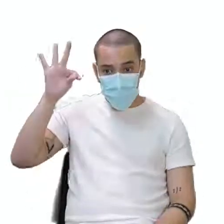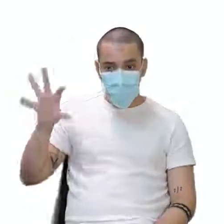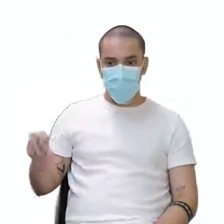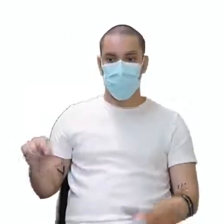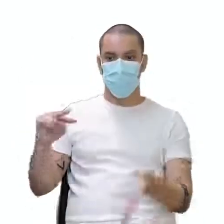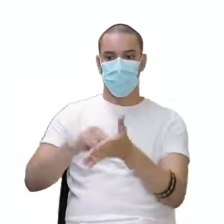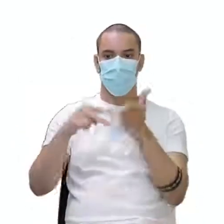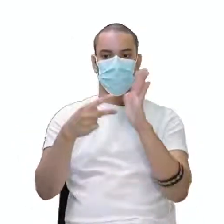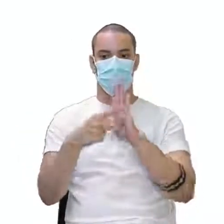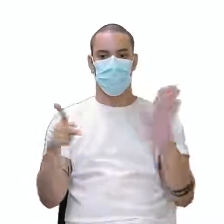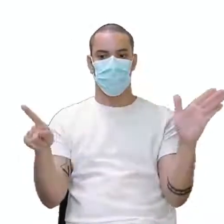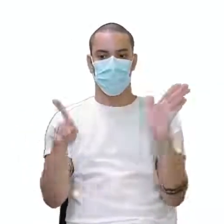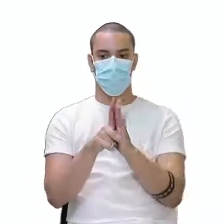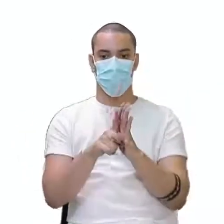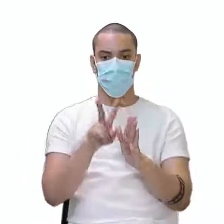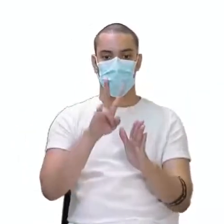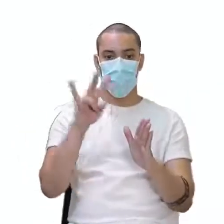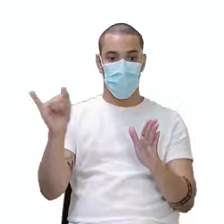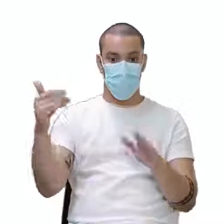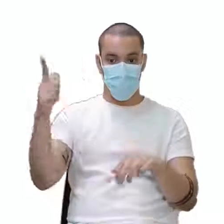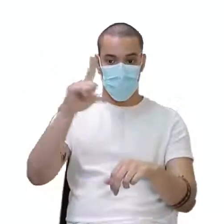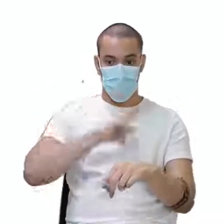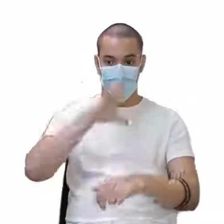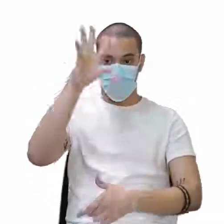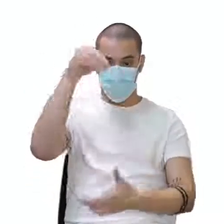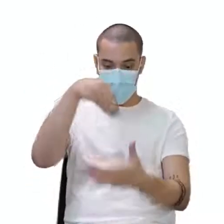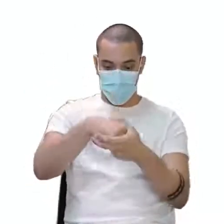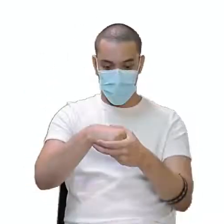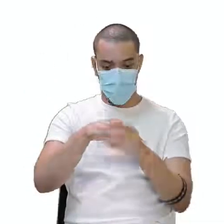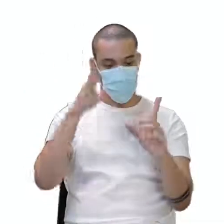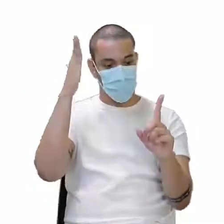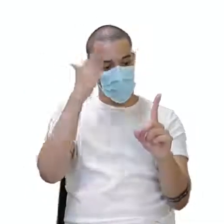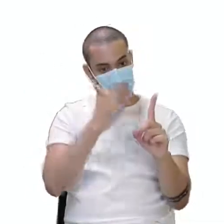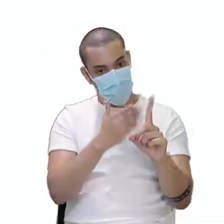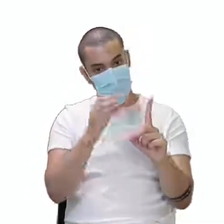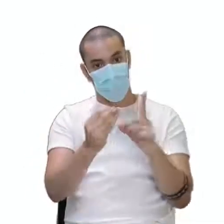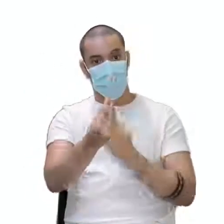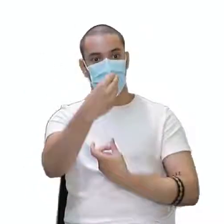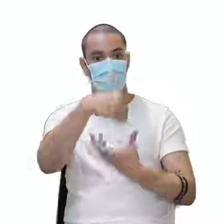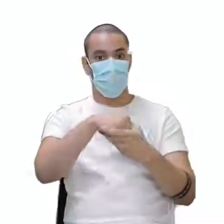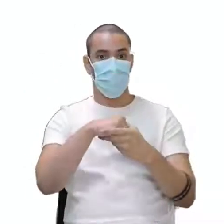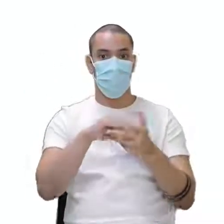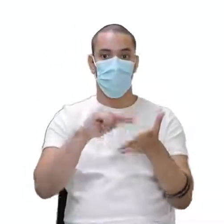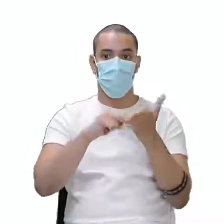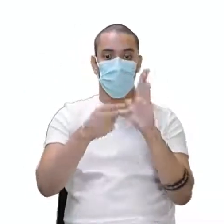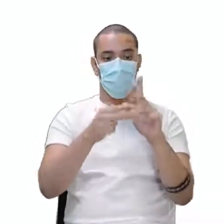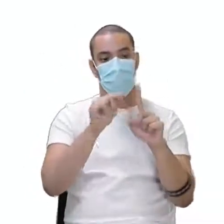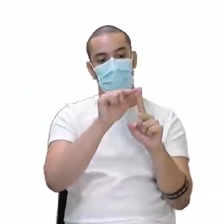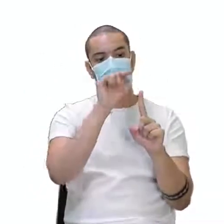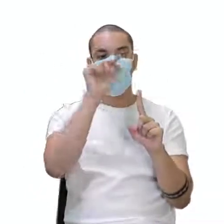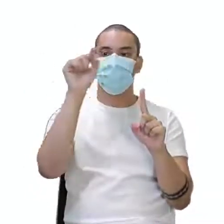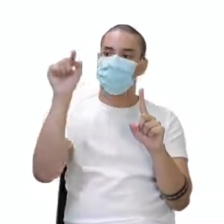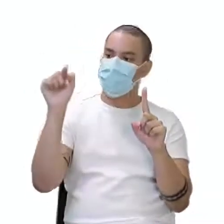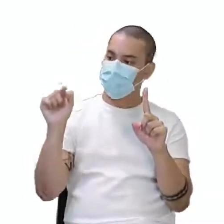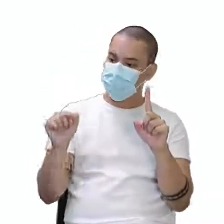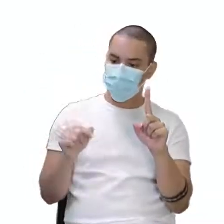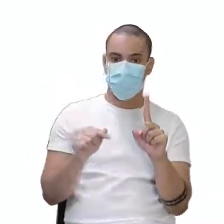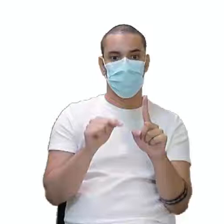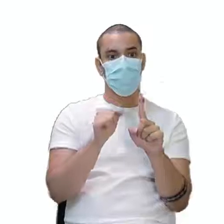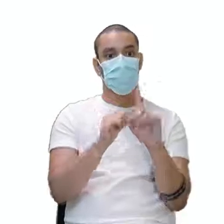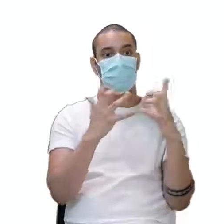são eventos que vão participar diretamente do processo de ciclo da água,